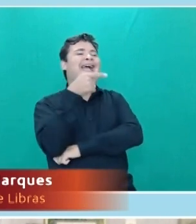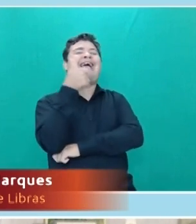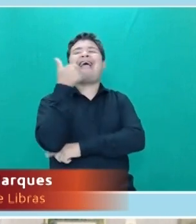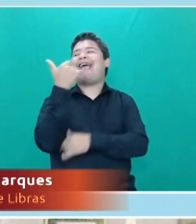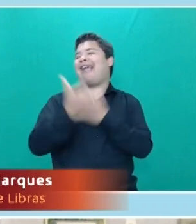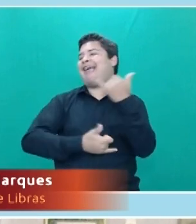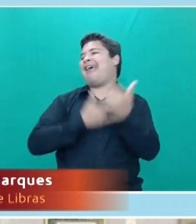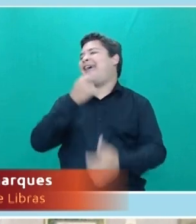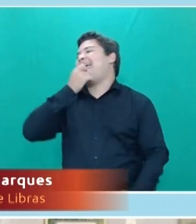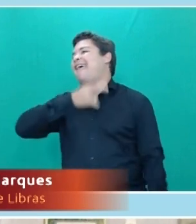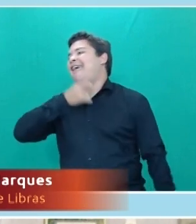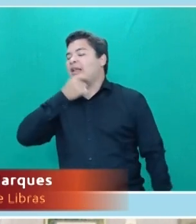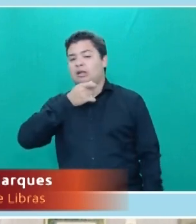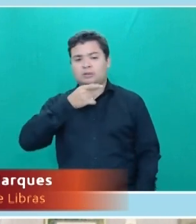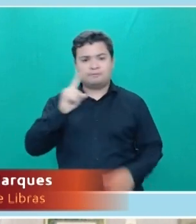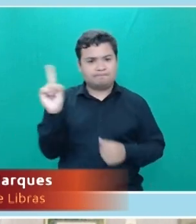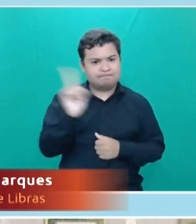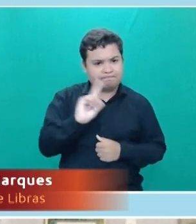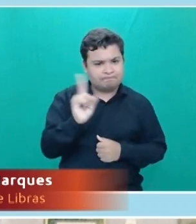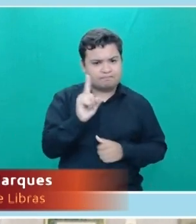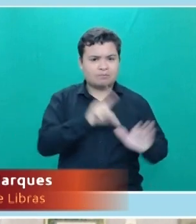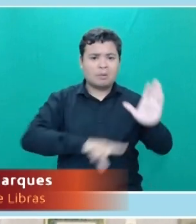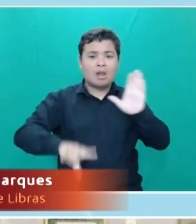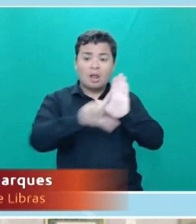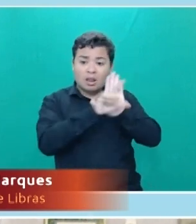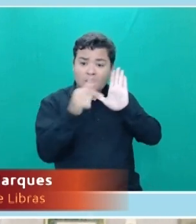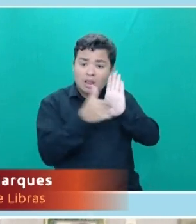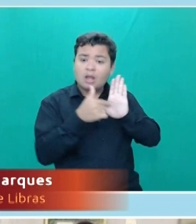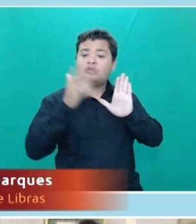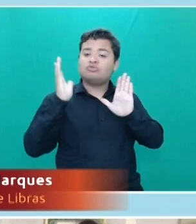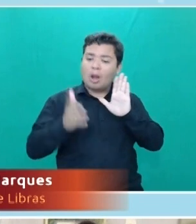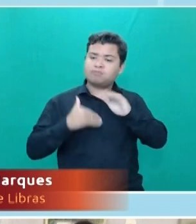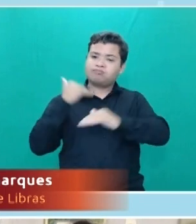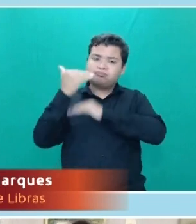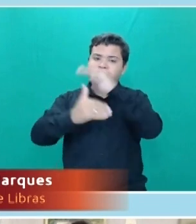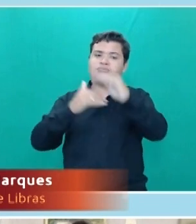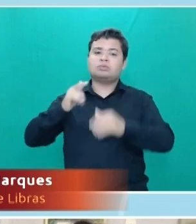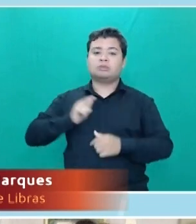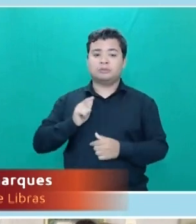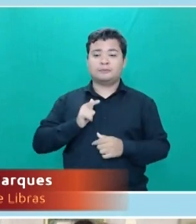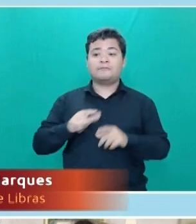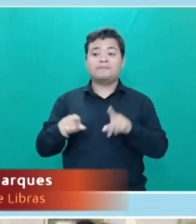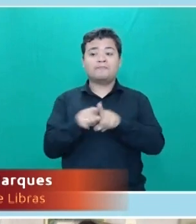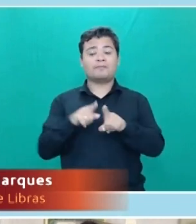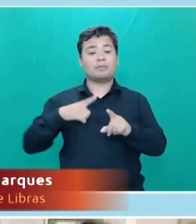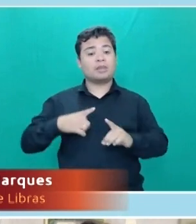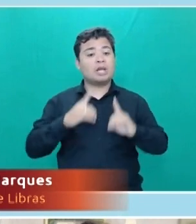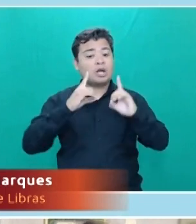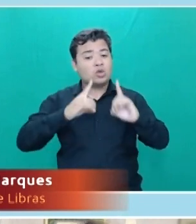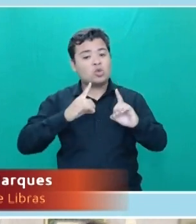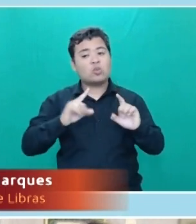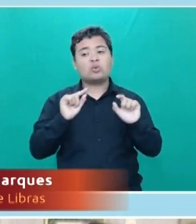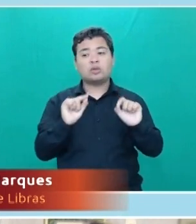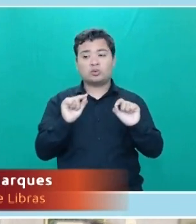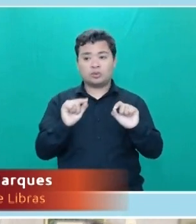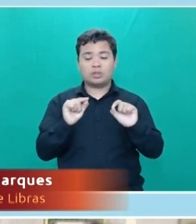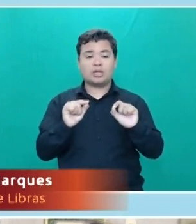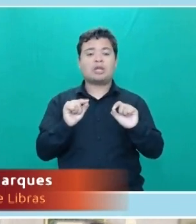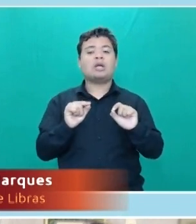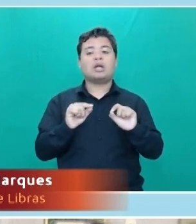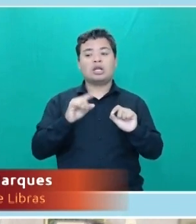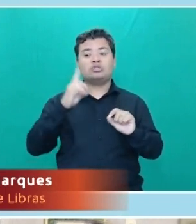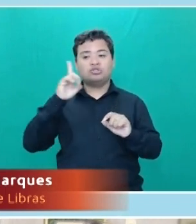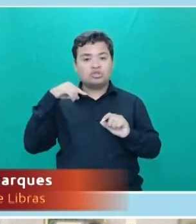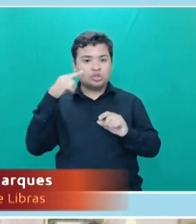Essa legislação ela evoluiu bastante nesse sentido, e já se utilizando ali da doutrina de direito antidiscriminatório, principalmente do professor